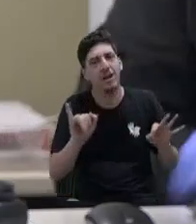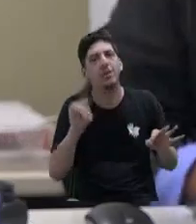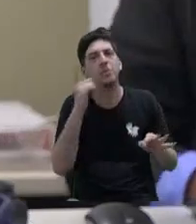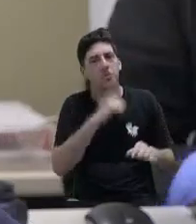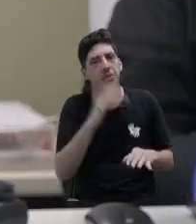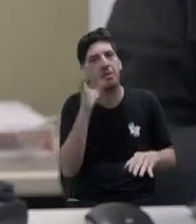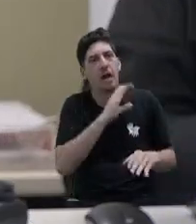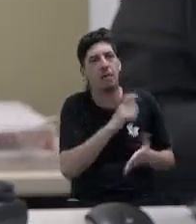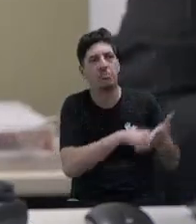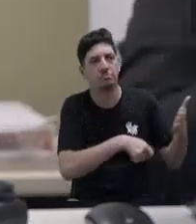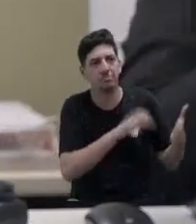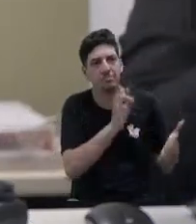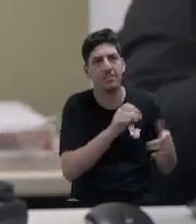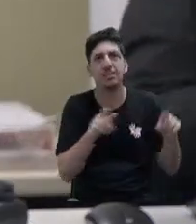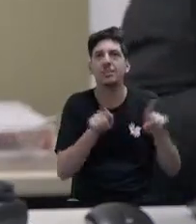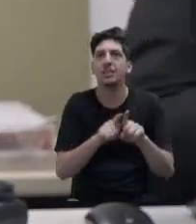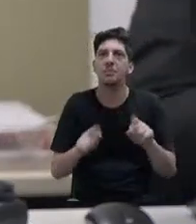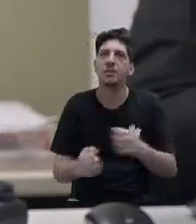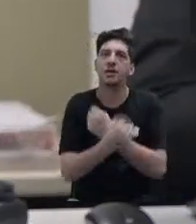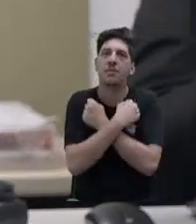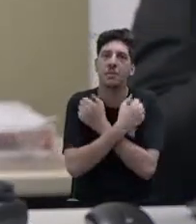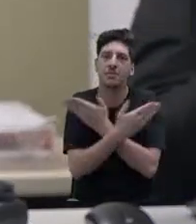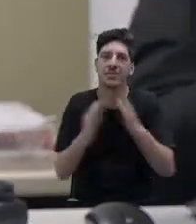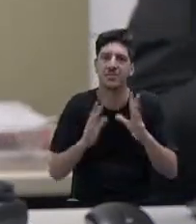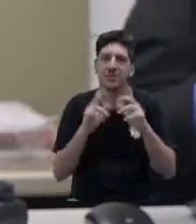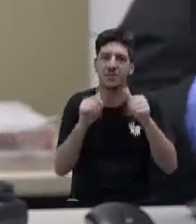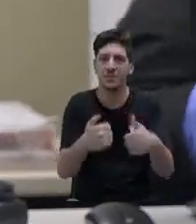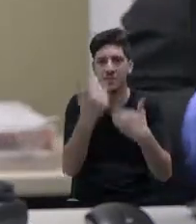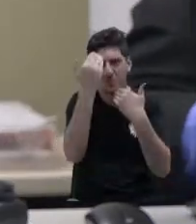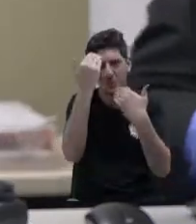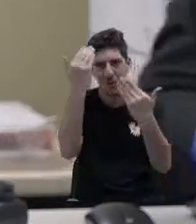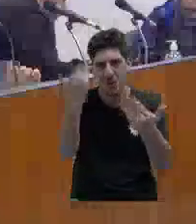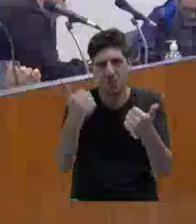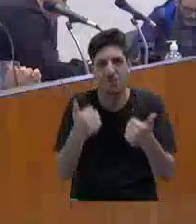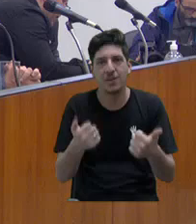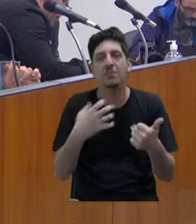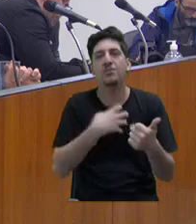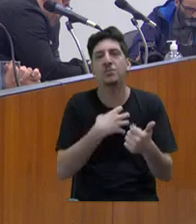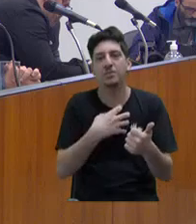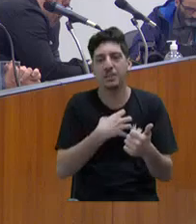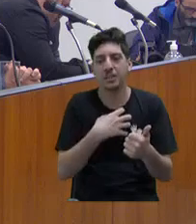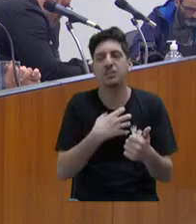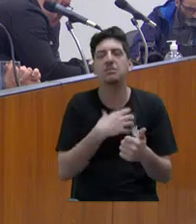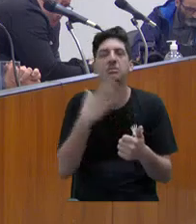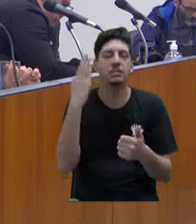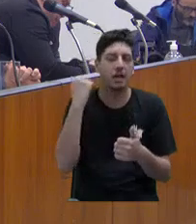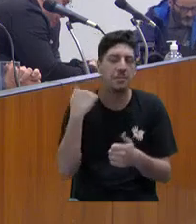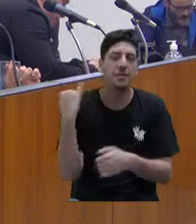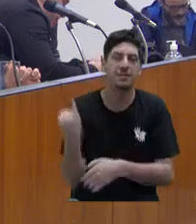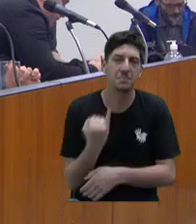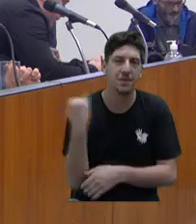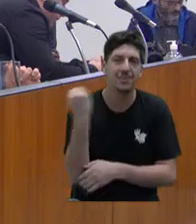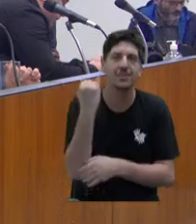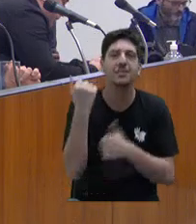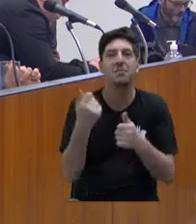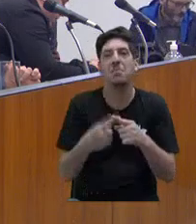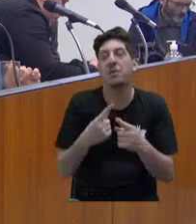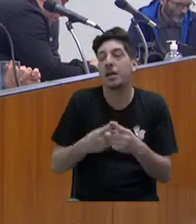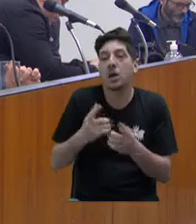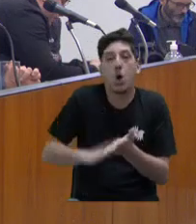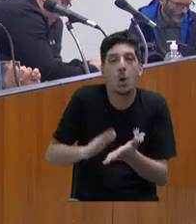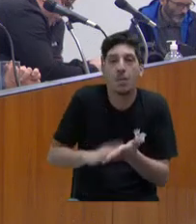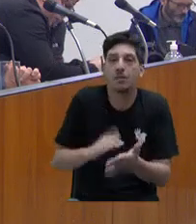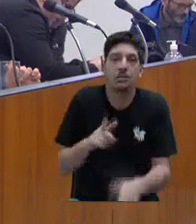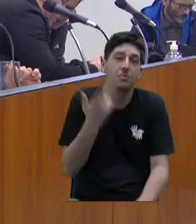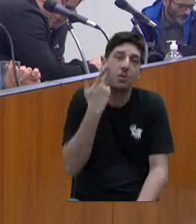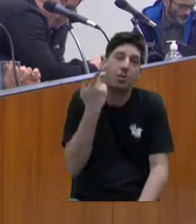mundo. E eu gostaria de deixar aqui um abraço a todos vocês, muito obrigado. A gente sabe da importância, sabe, porque as cobranças são